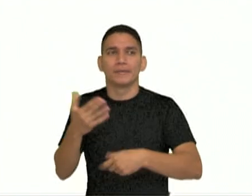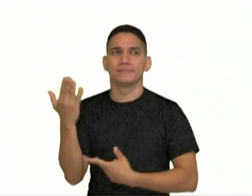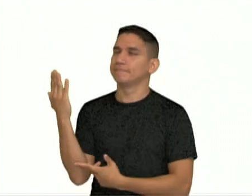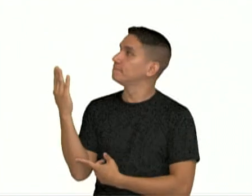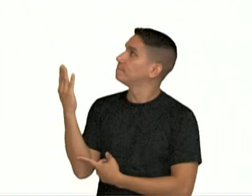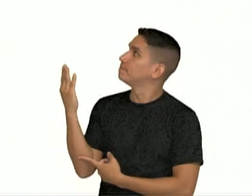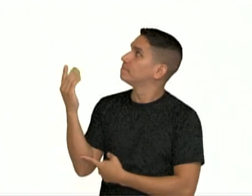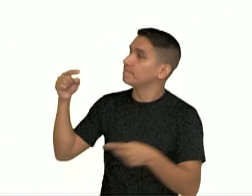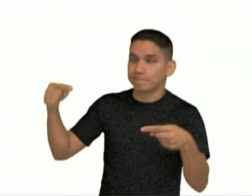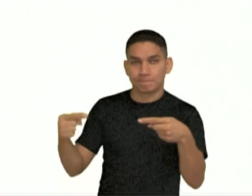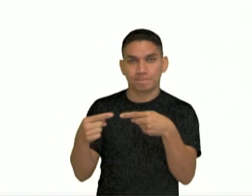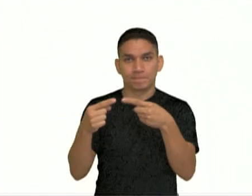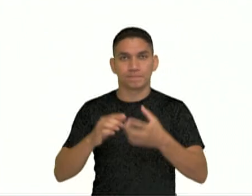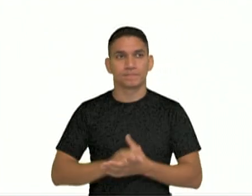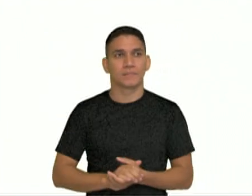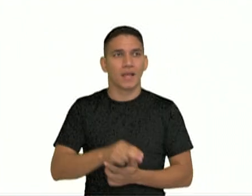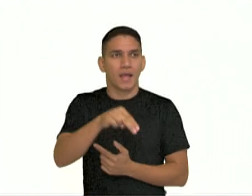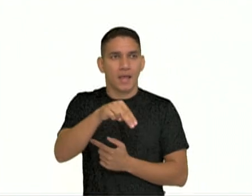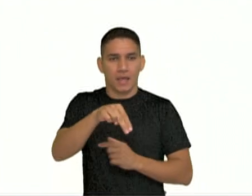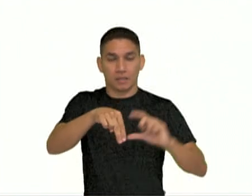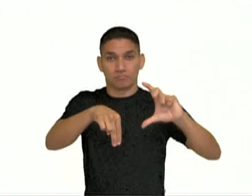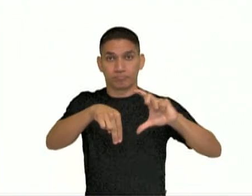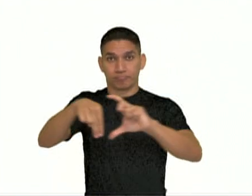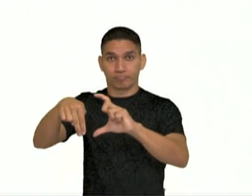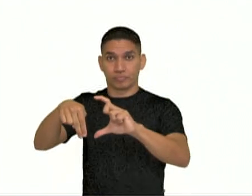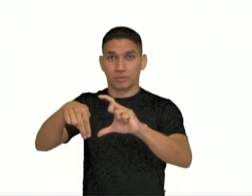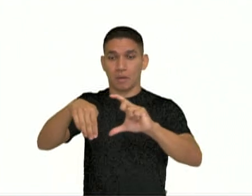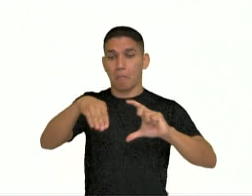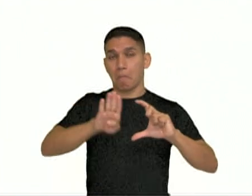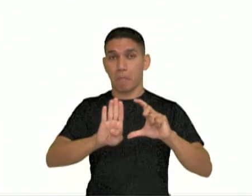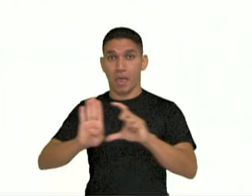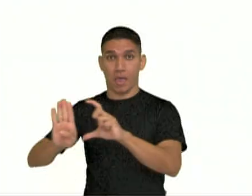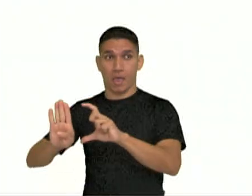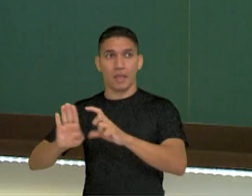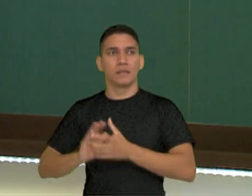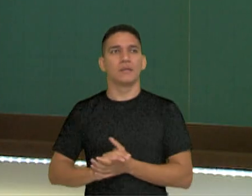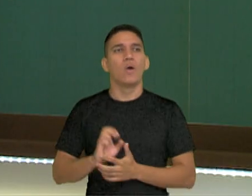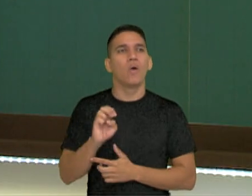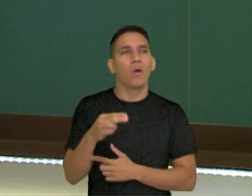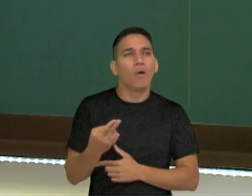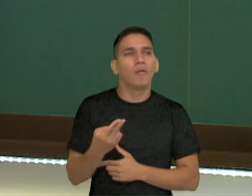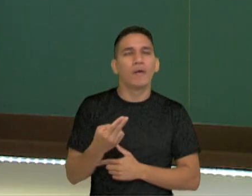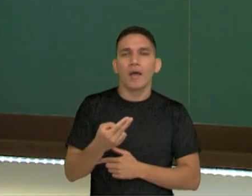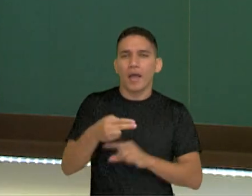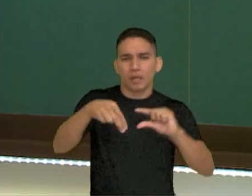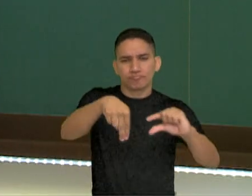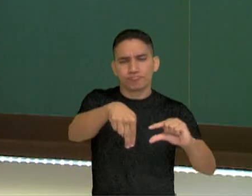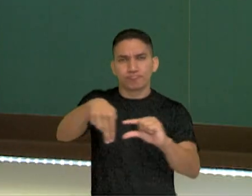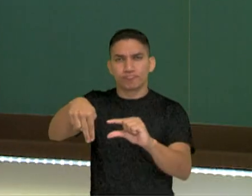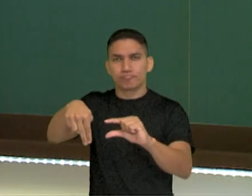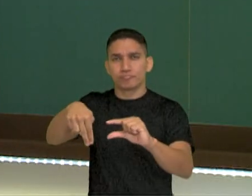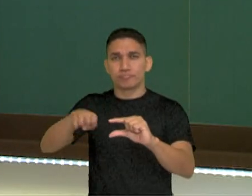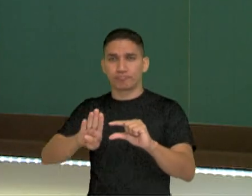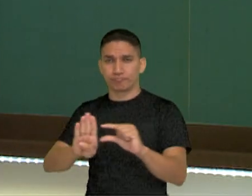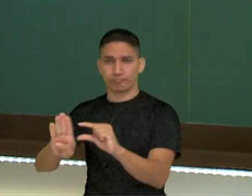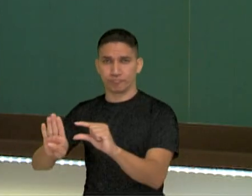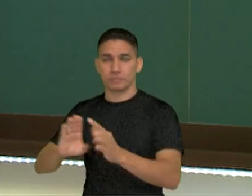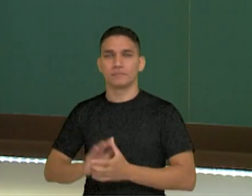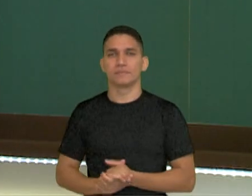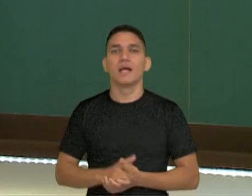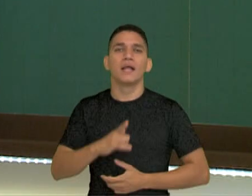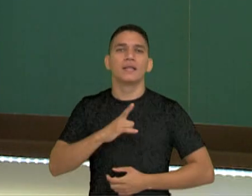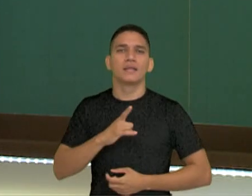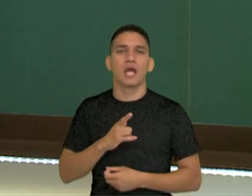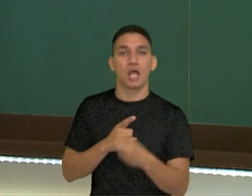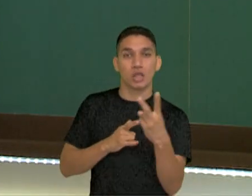Bzão, Bzinho. Tá? Então, fazendo o cruzamento, 100% dos descendentes vão ser mulatos médios, porque tem 2 genes dominantes e 2